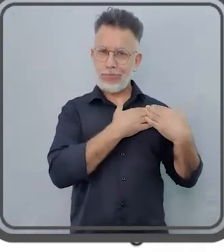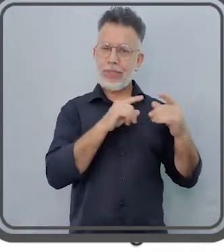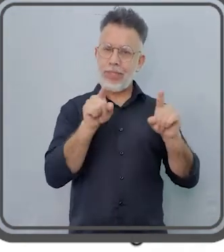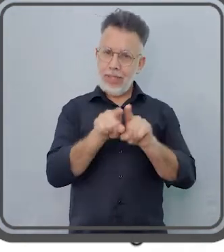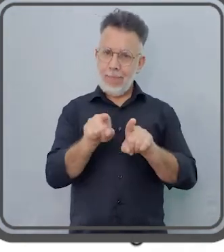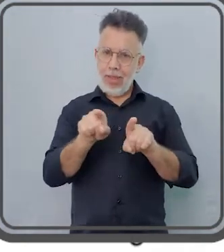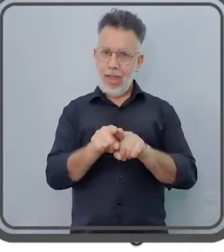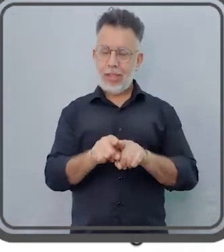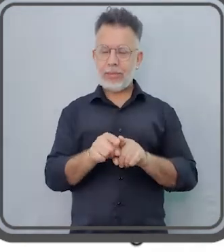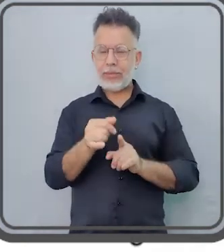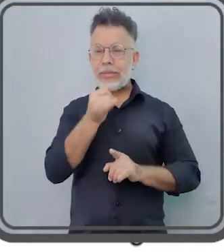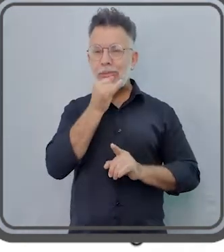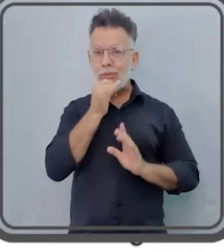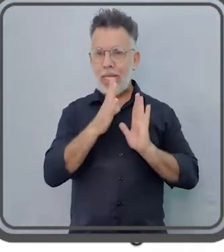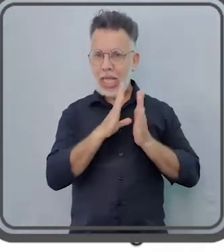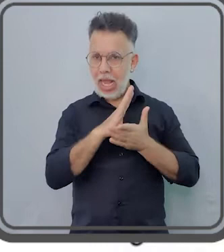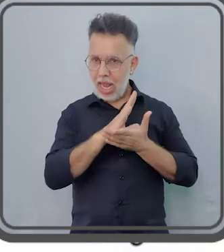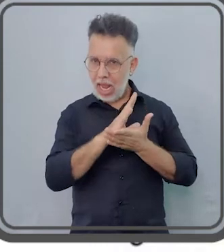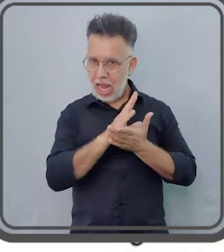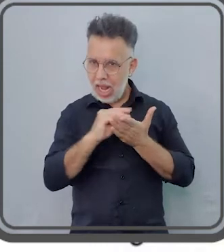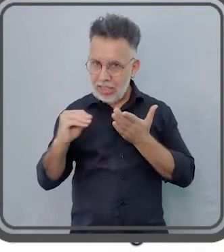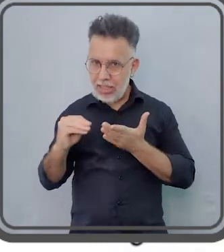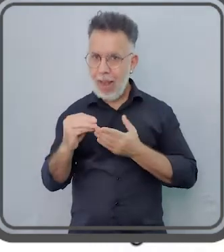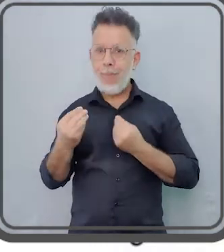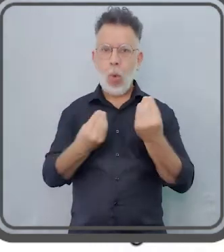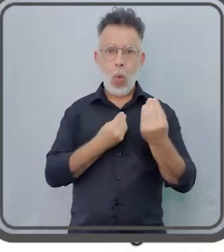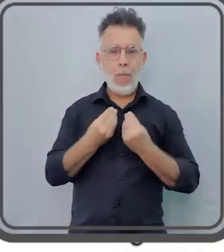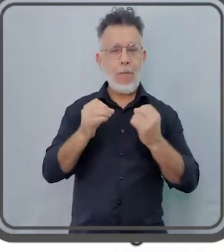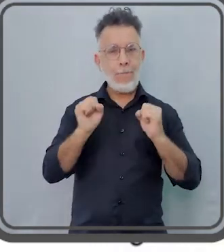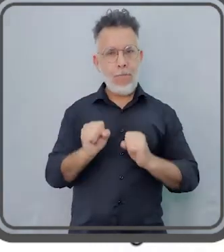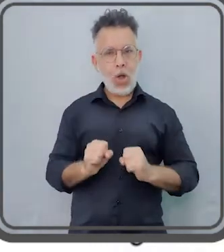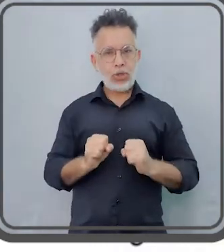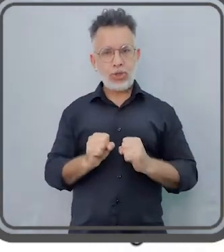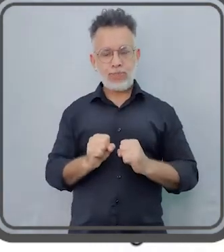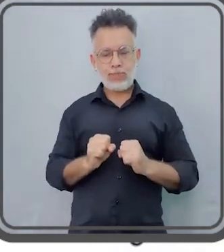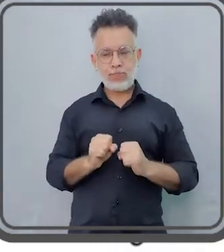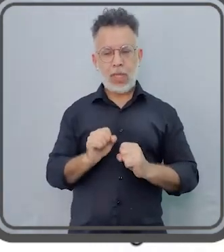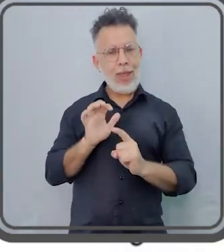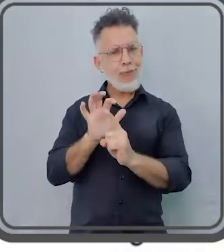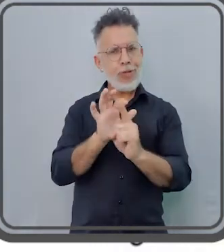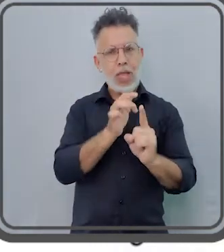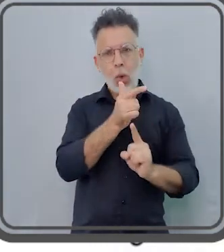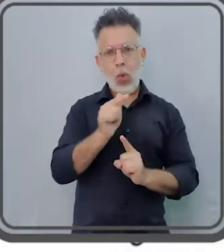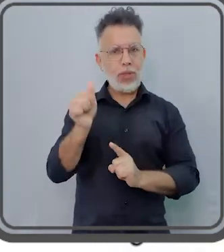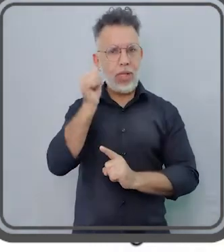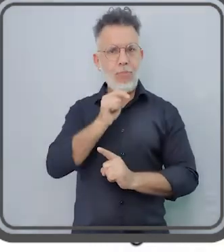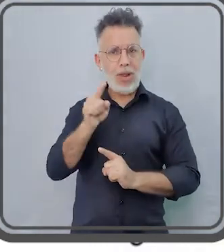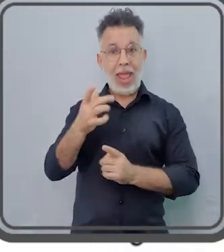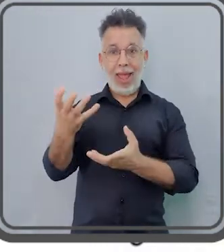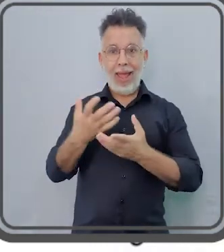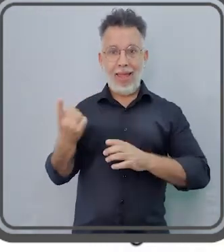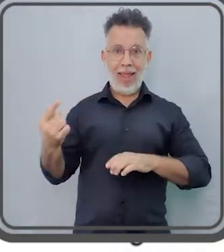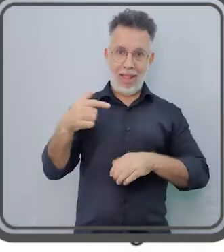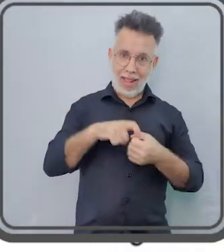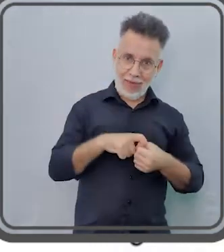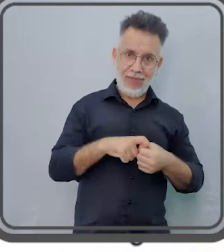exemplo e de como isso pode influenciar outras mulheres a quererem empreender mais rápido do que eu